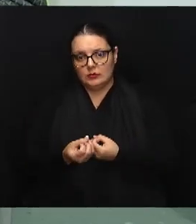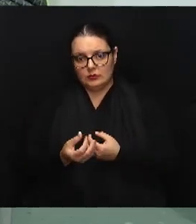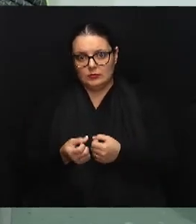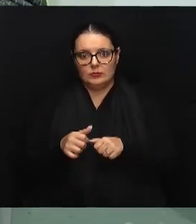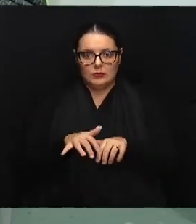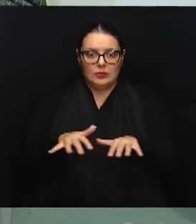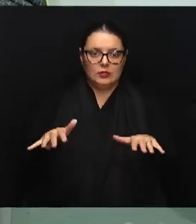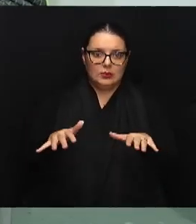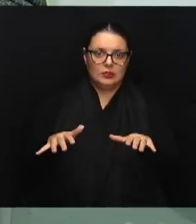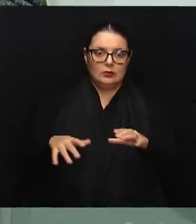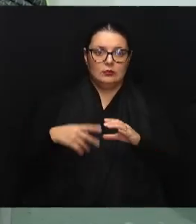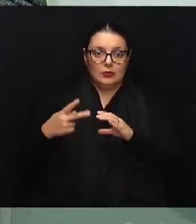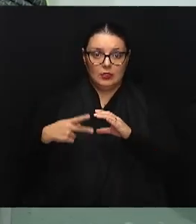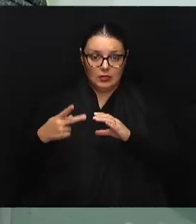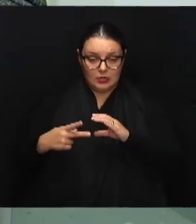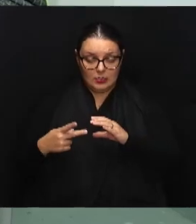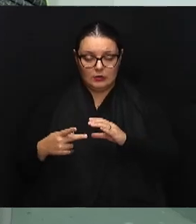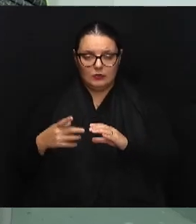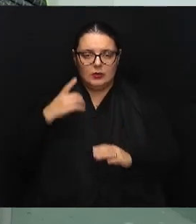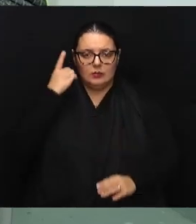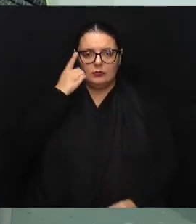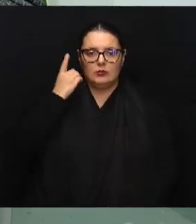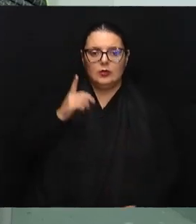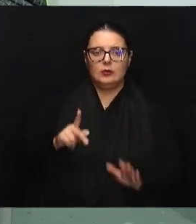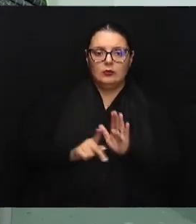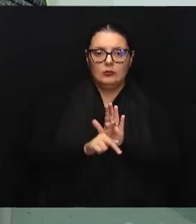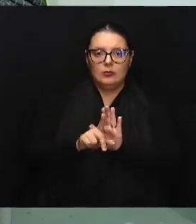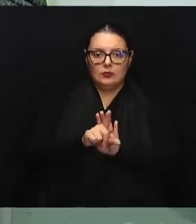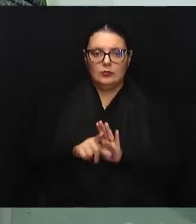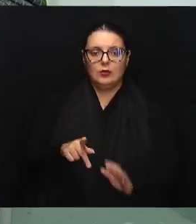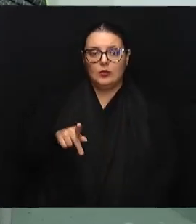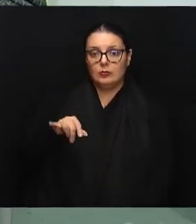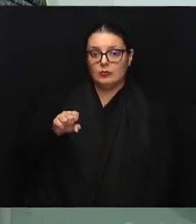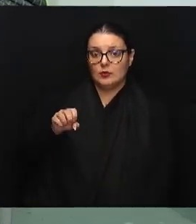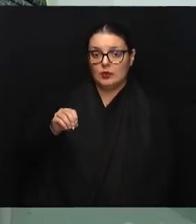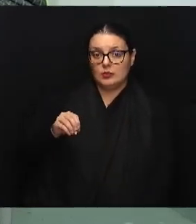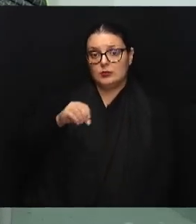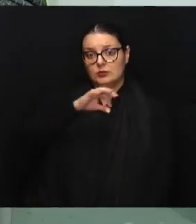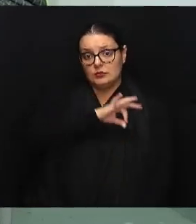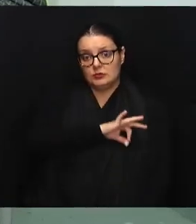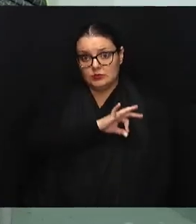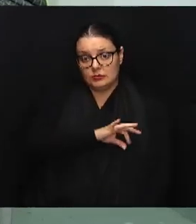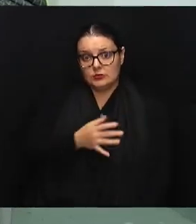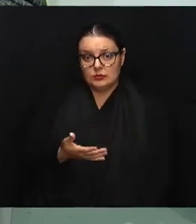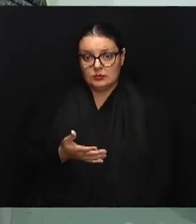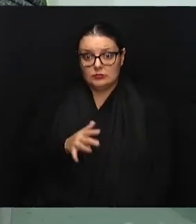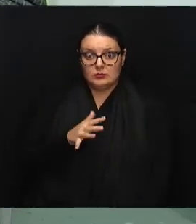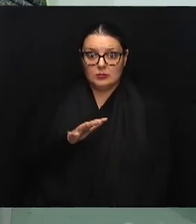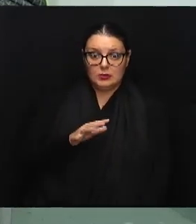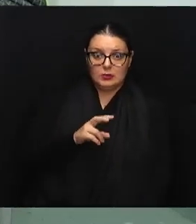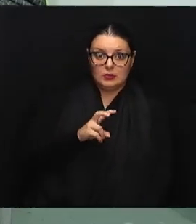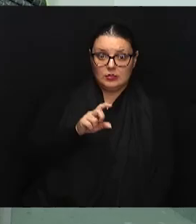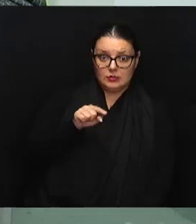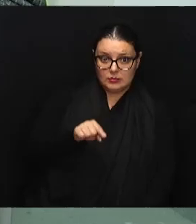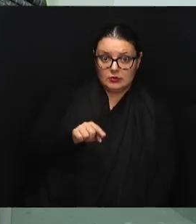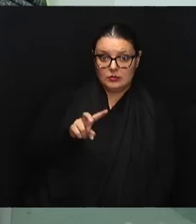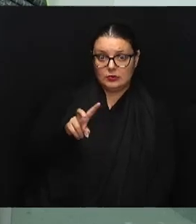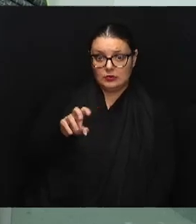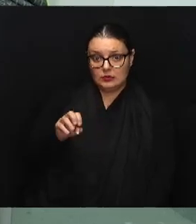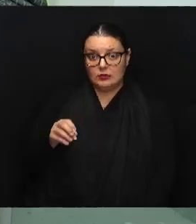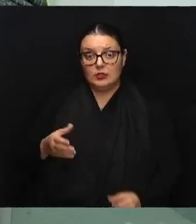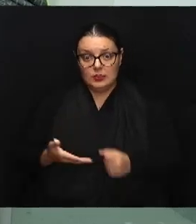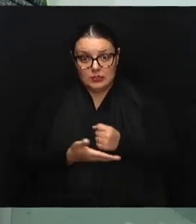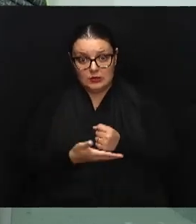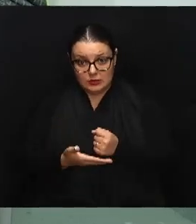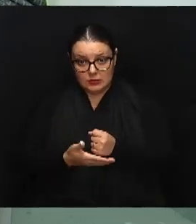pela Câmara dos Deputados, um projeto de lei para o piso salarial, né, que está por volta de 5.500, esse é o